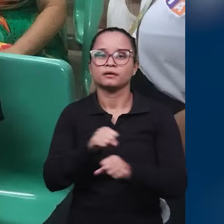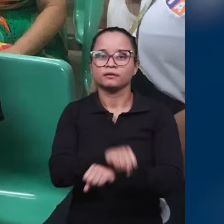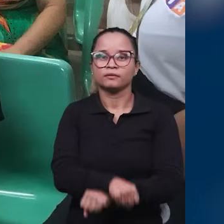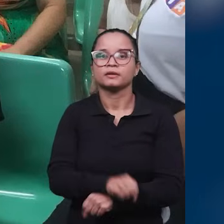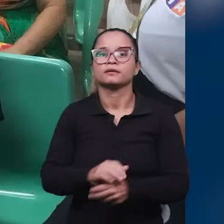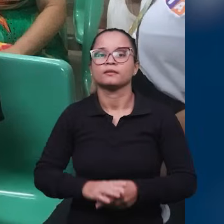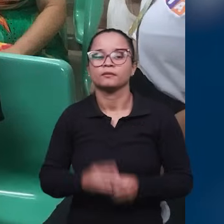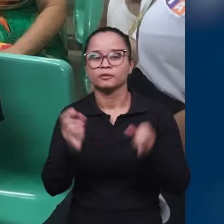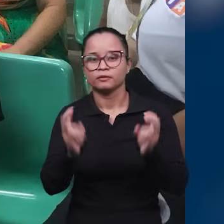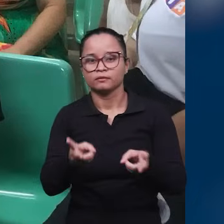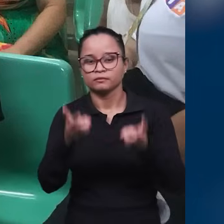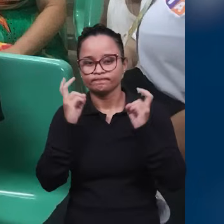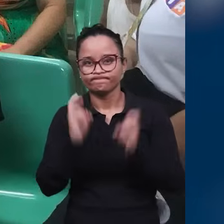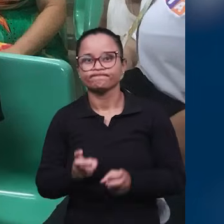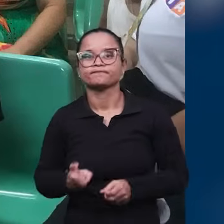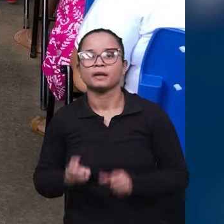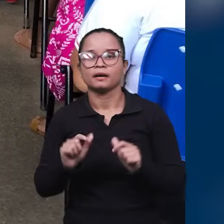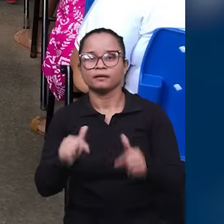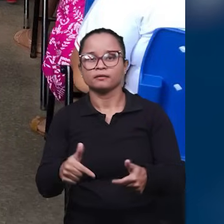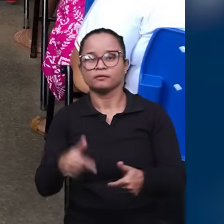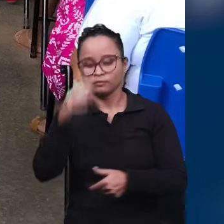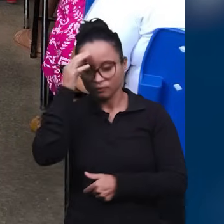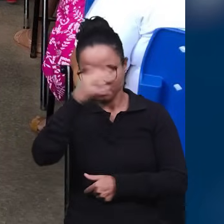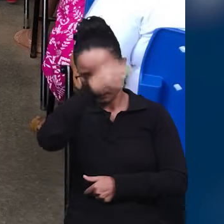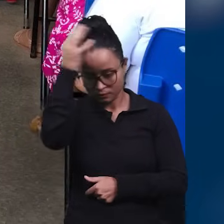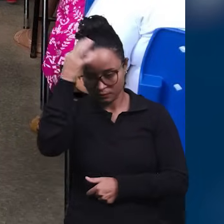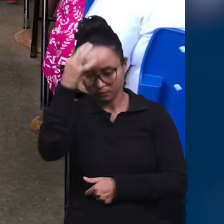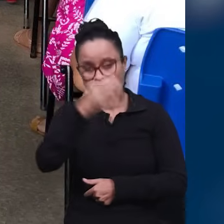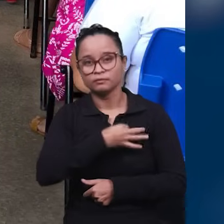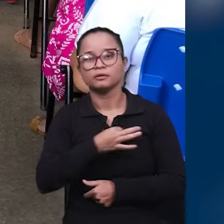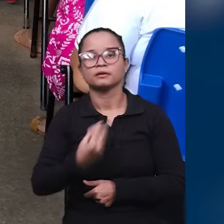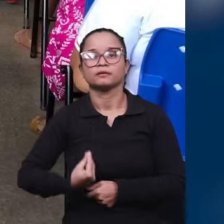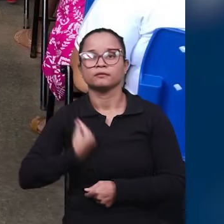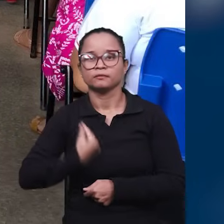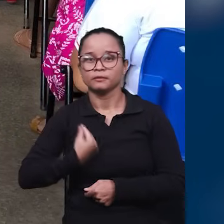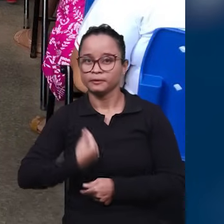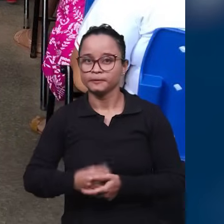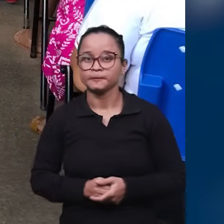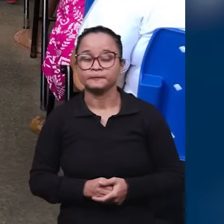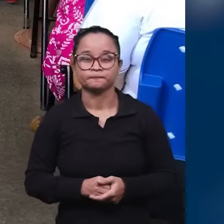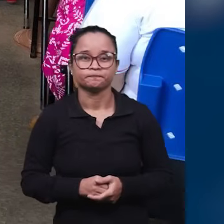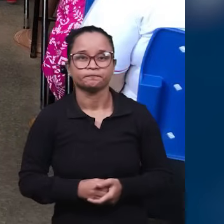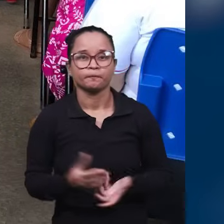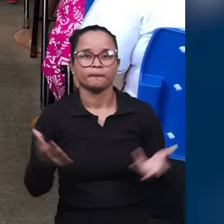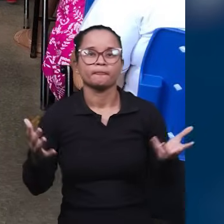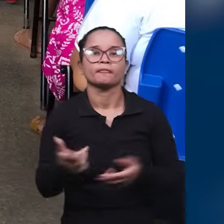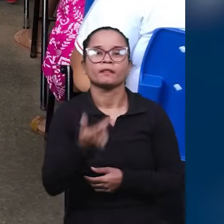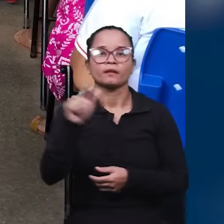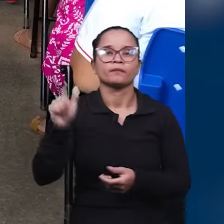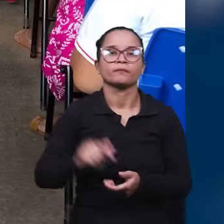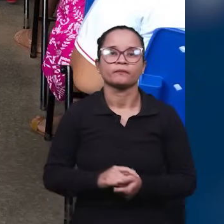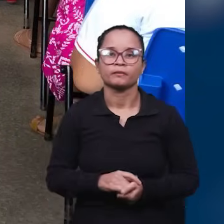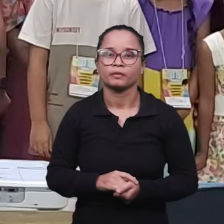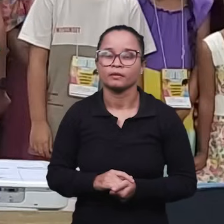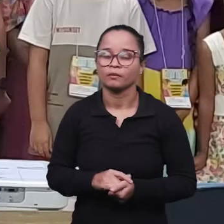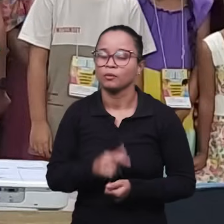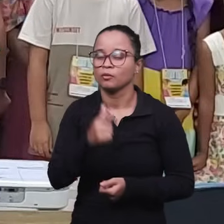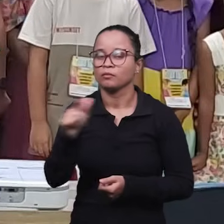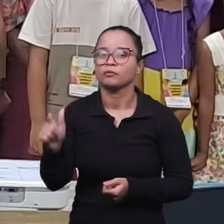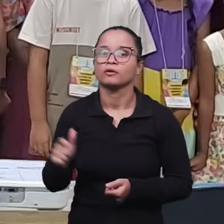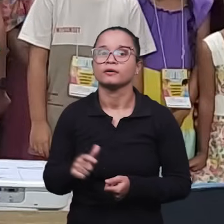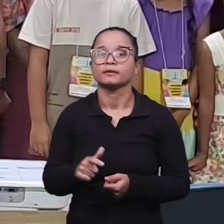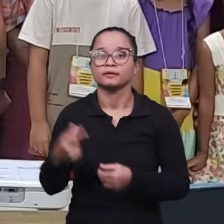Figueiredo, onde também é do interior do Amazonas, e foi realizado o Seminário das Cias, sob o ministério do pastor Rogério. Tivemos a presença de